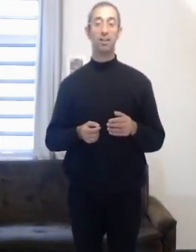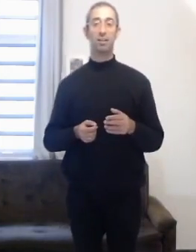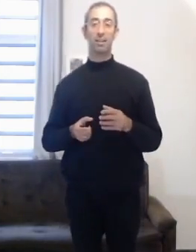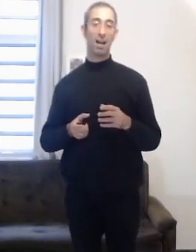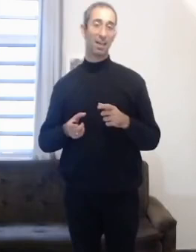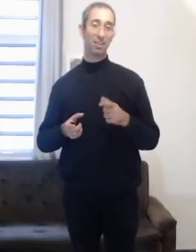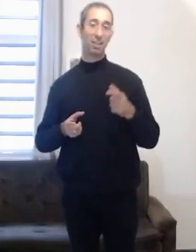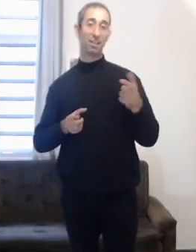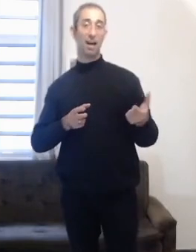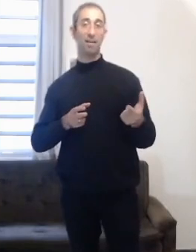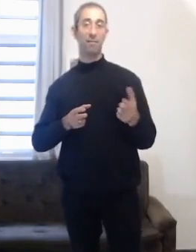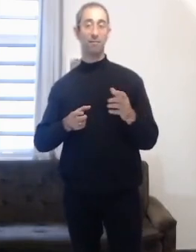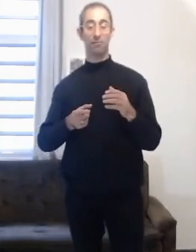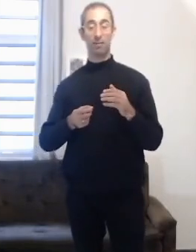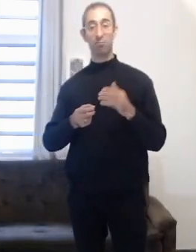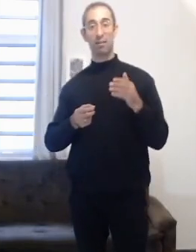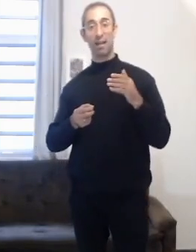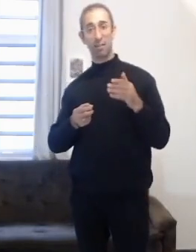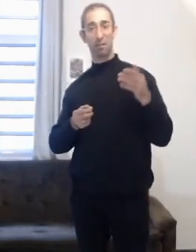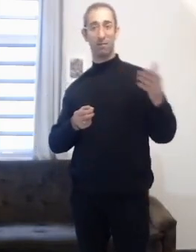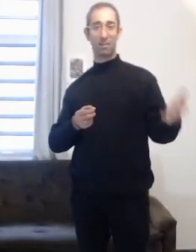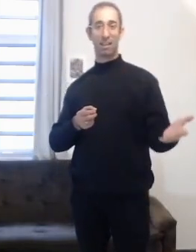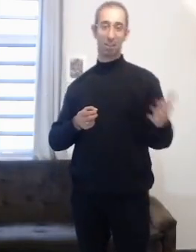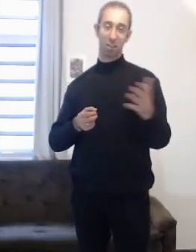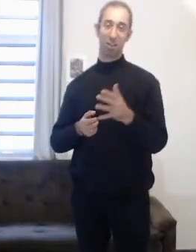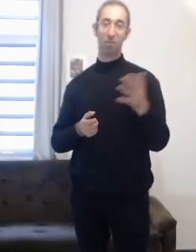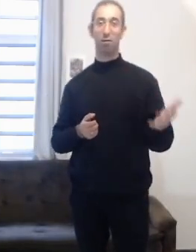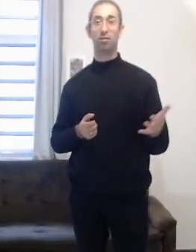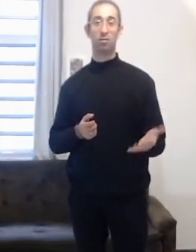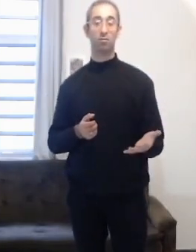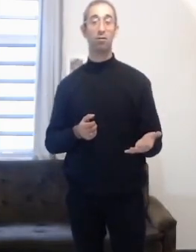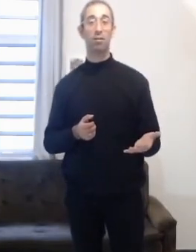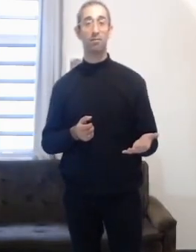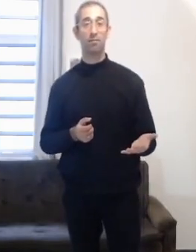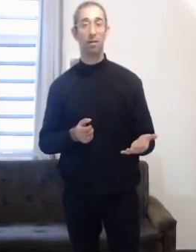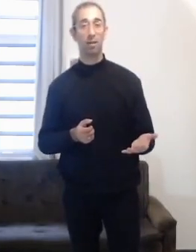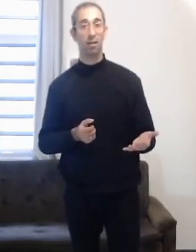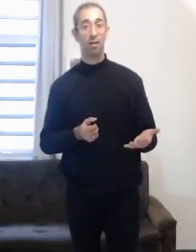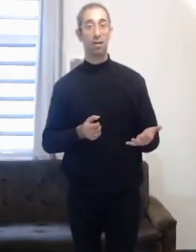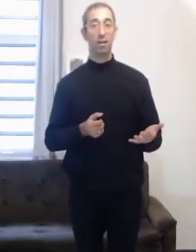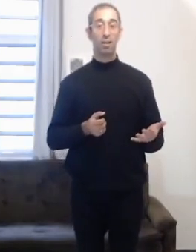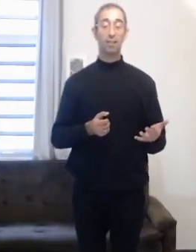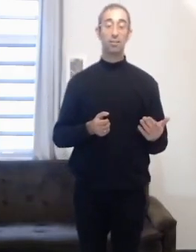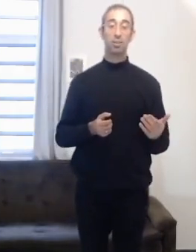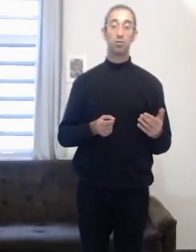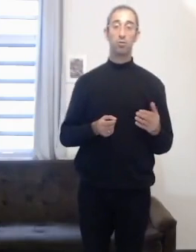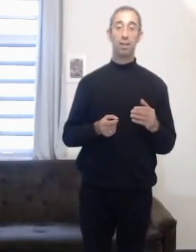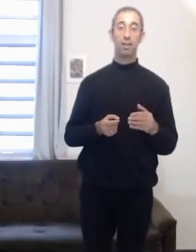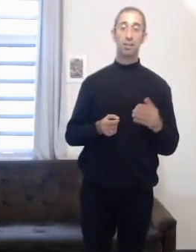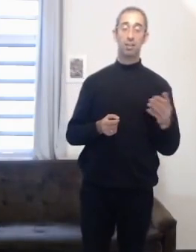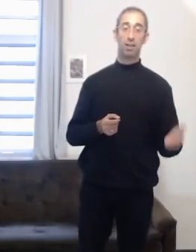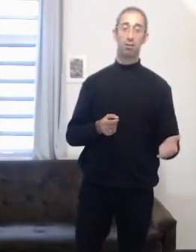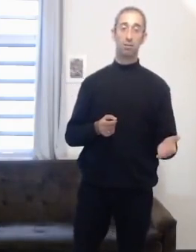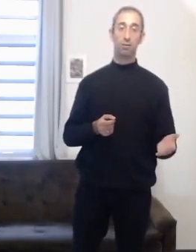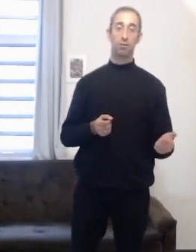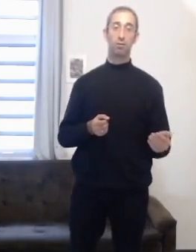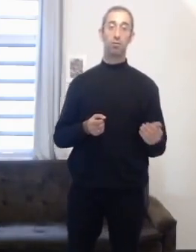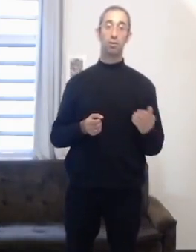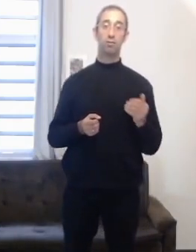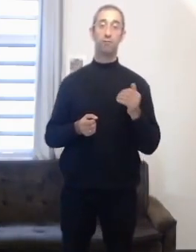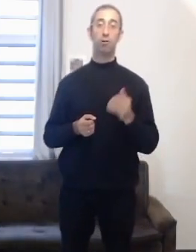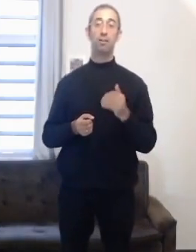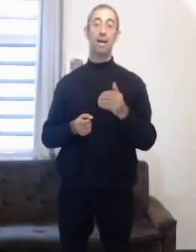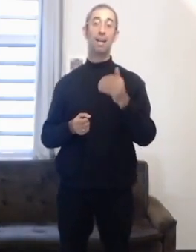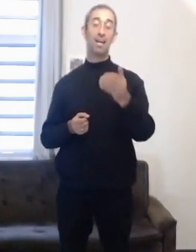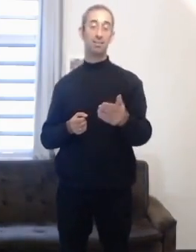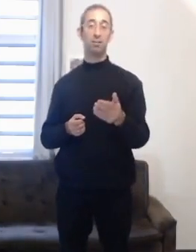gente tentar rejeitar, fazer um teste para ver se rejeita a hipótese nula. E aí, se a gente consegue rejeitar a nossa hipótese